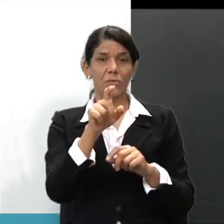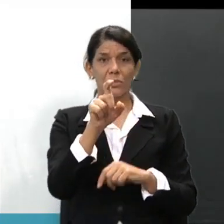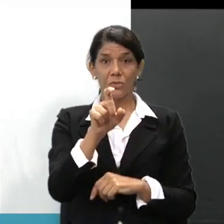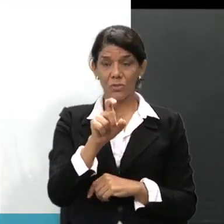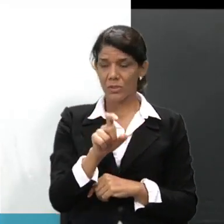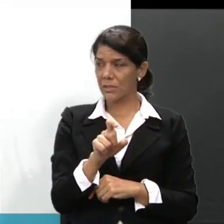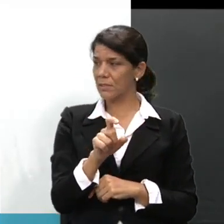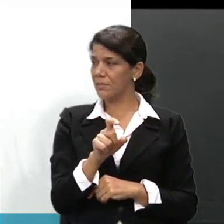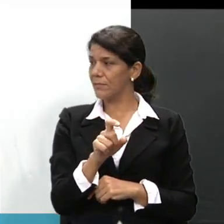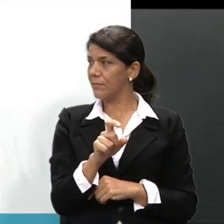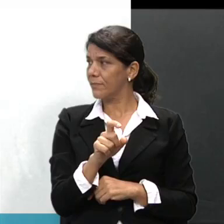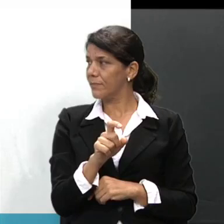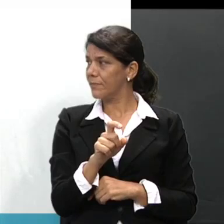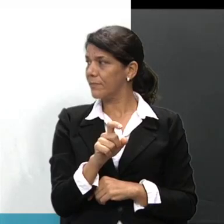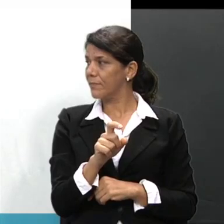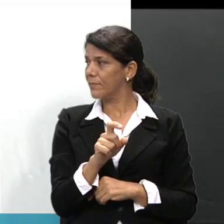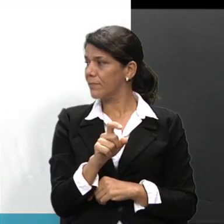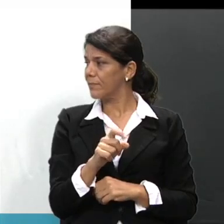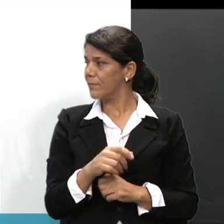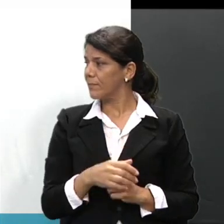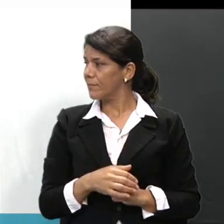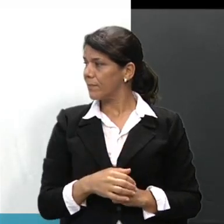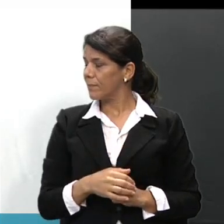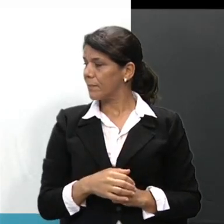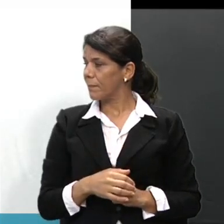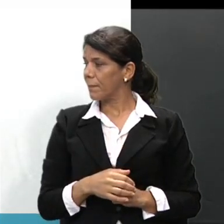500x, tá?